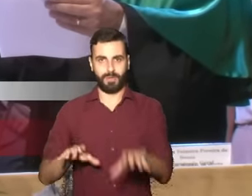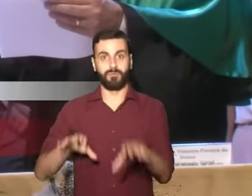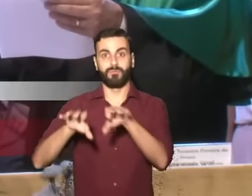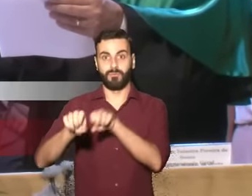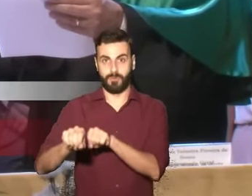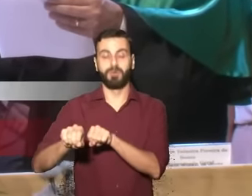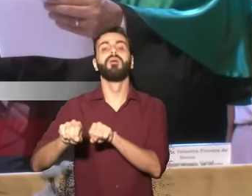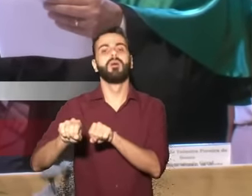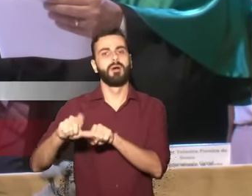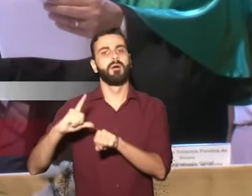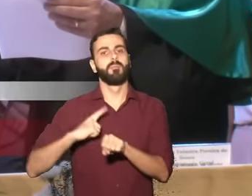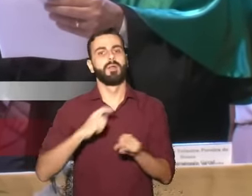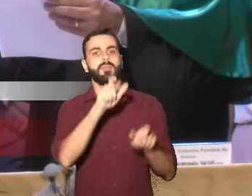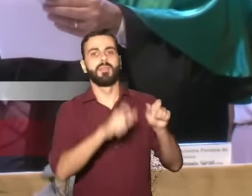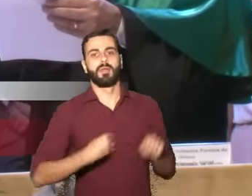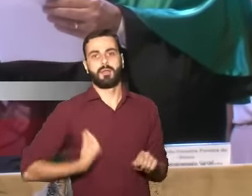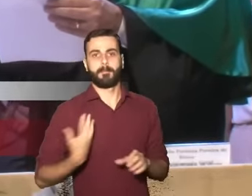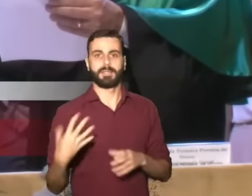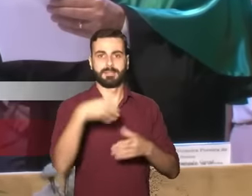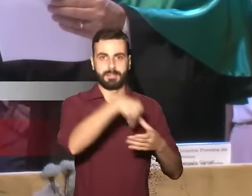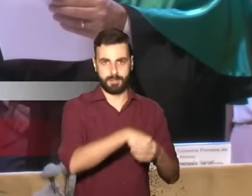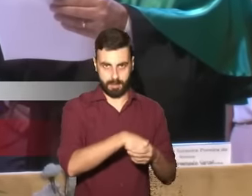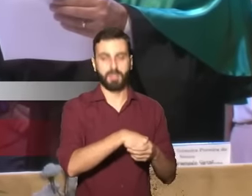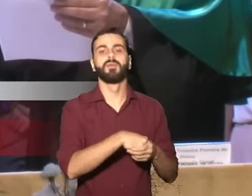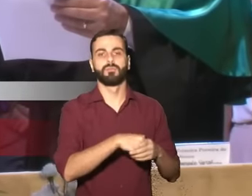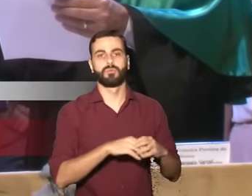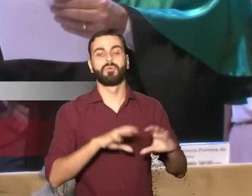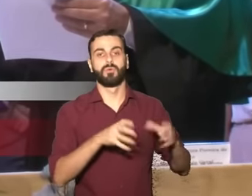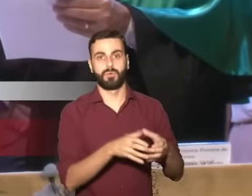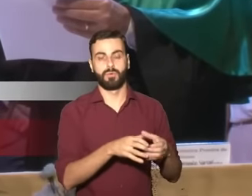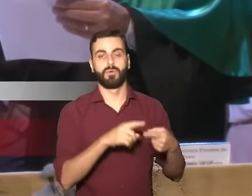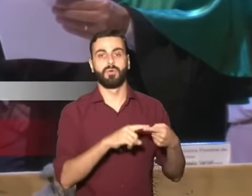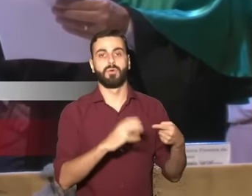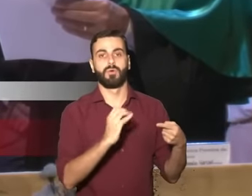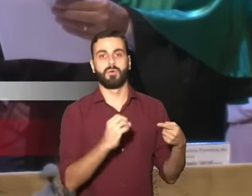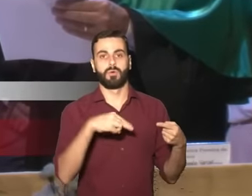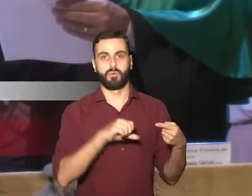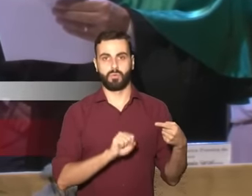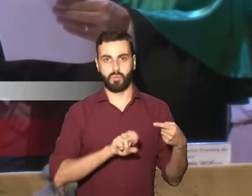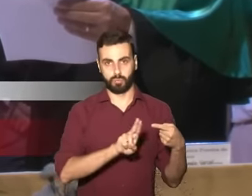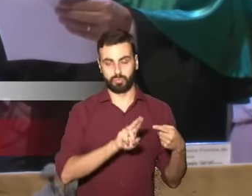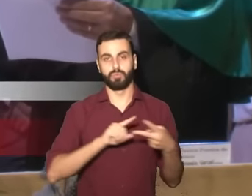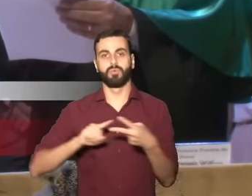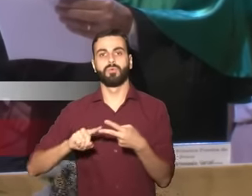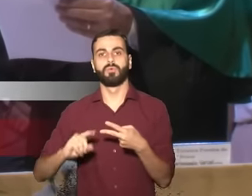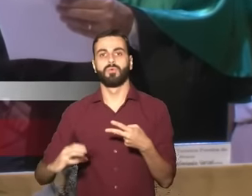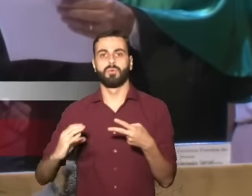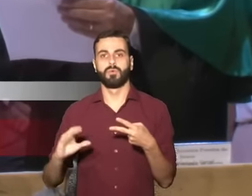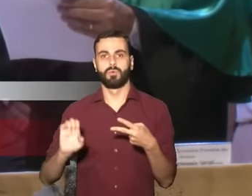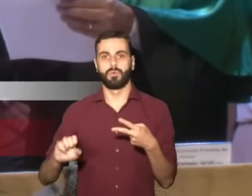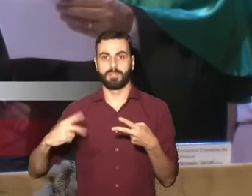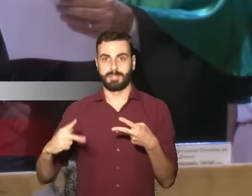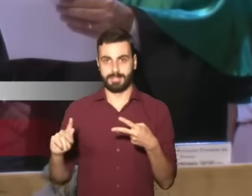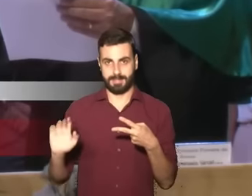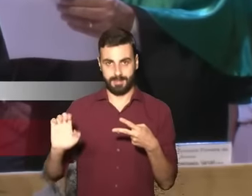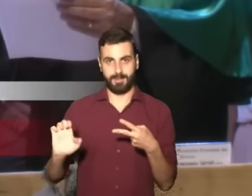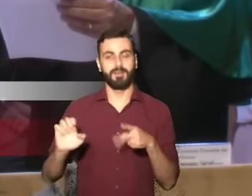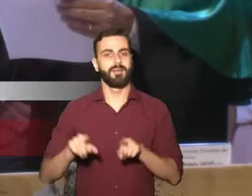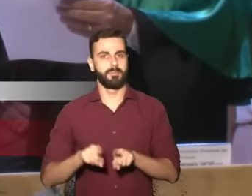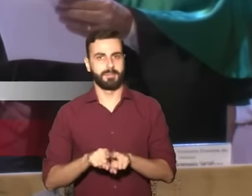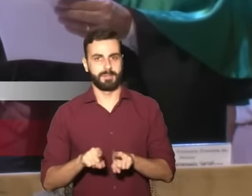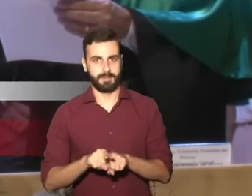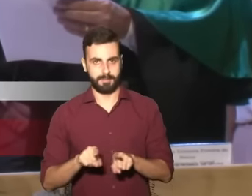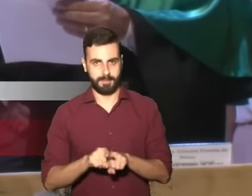solene membros dos colendos conselhos universitário e de ensino,